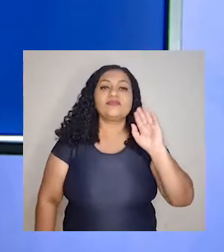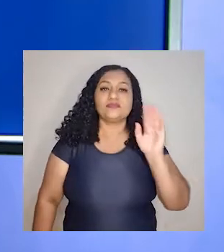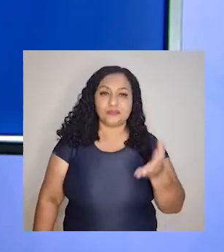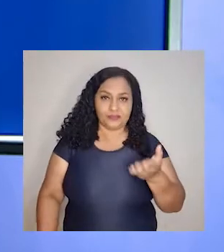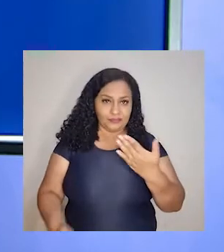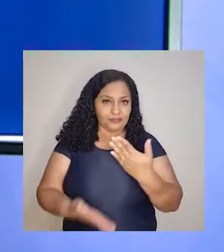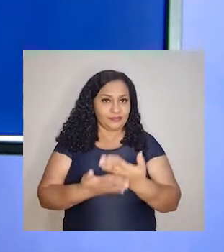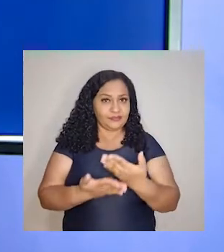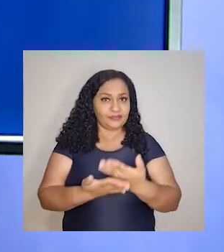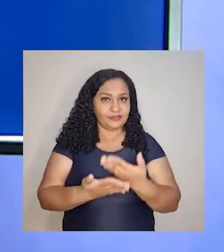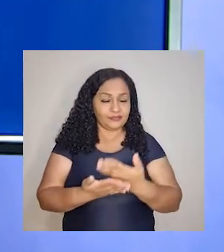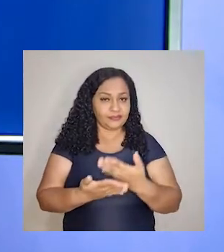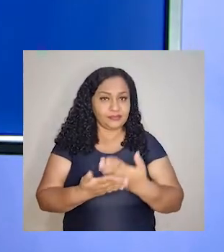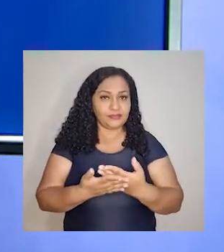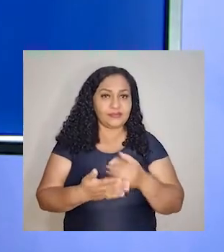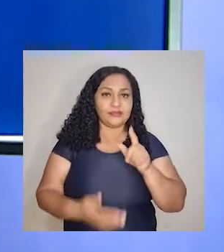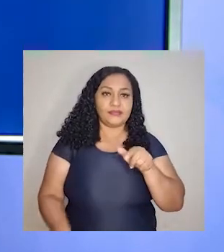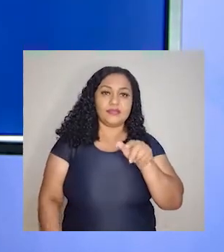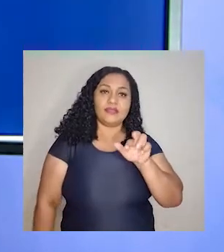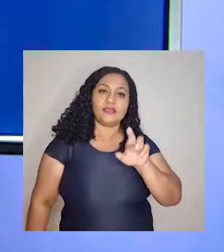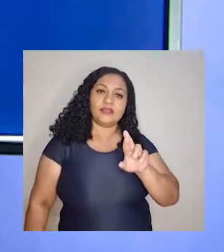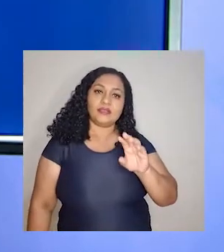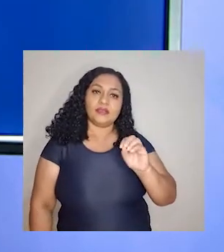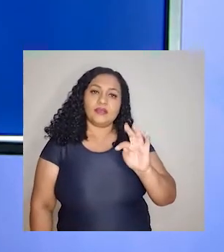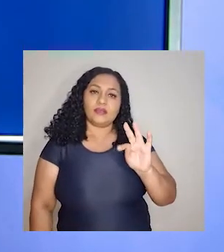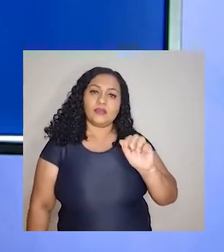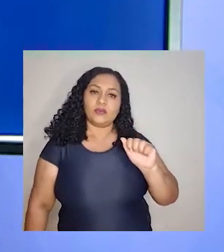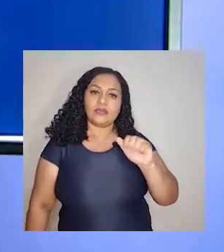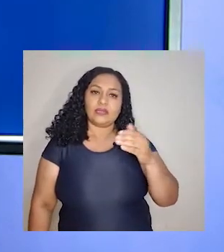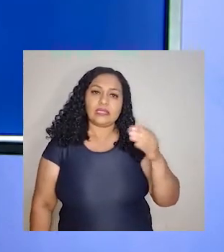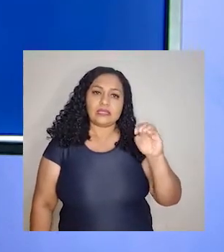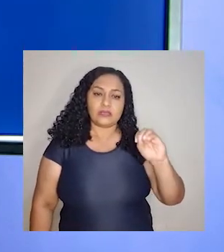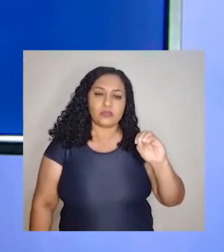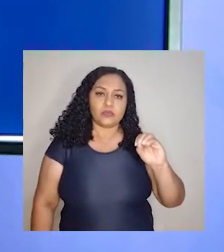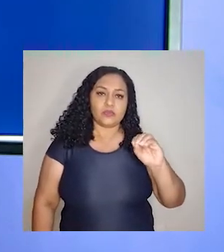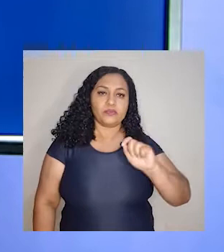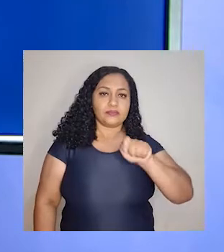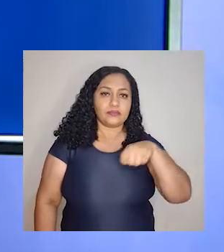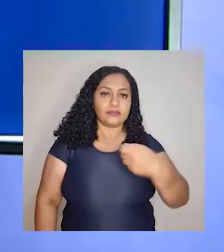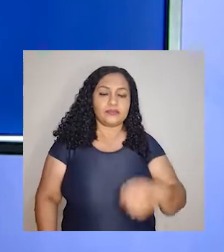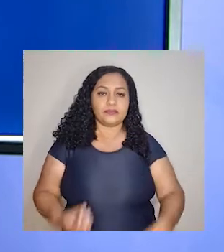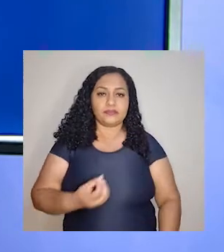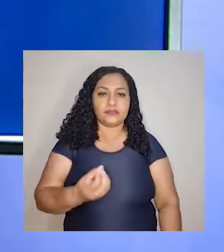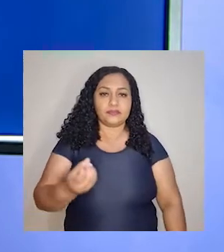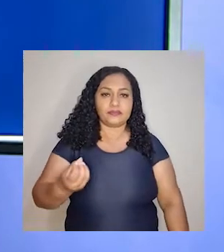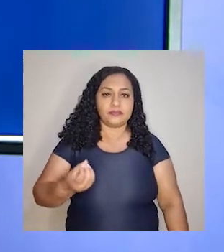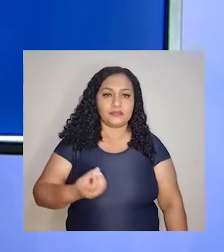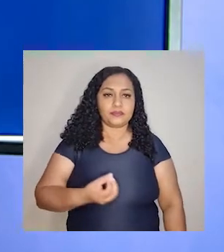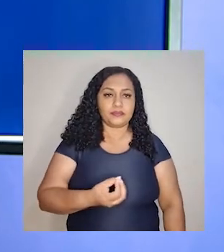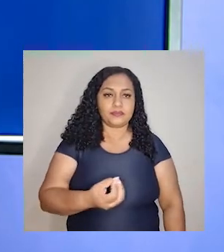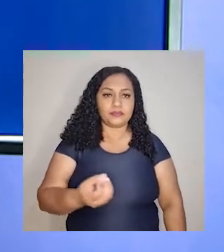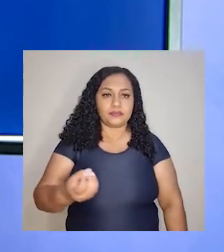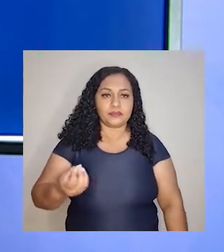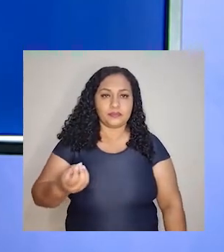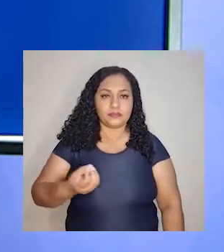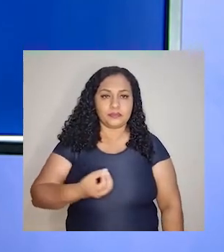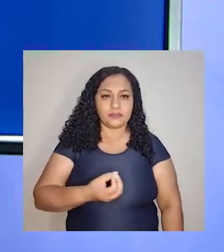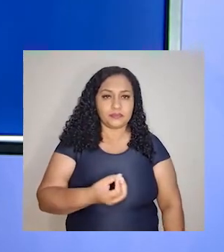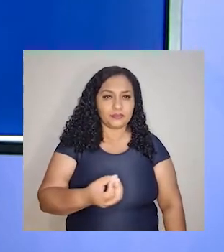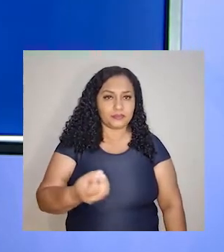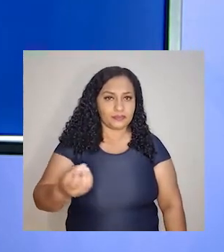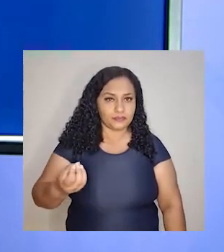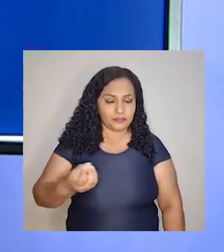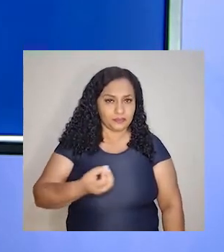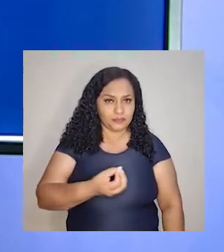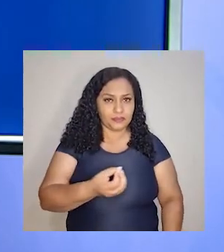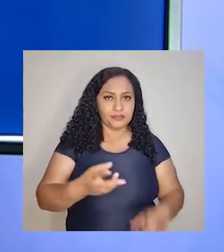nossa terra ela faz um movimento que você já estudou não é a rotação a rotação ela tem esse movimento